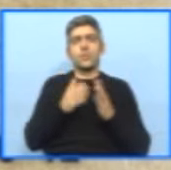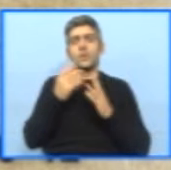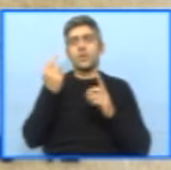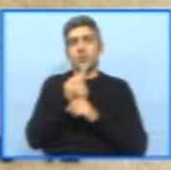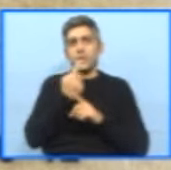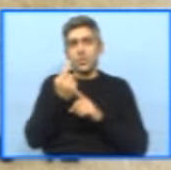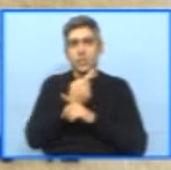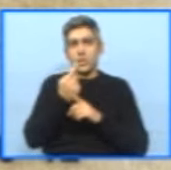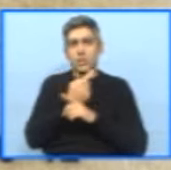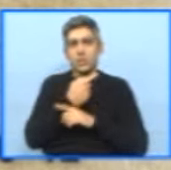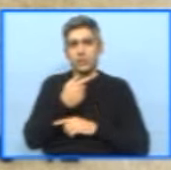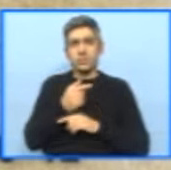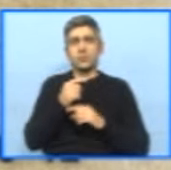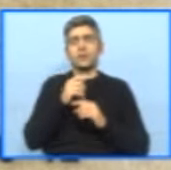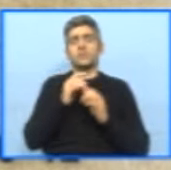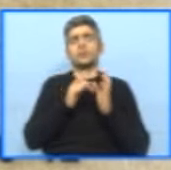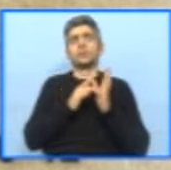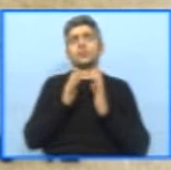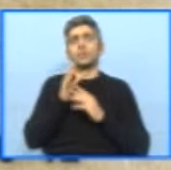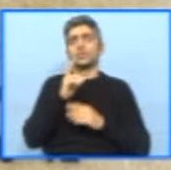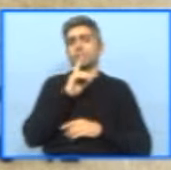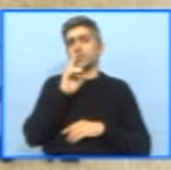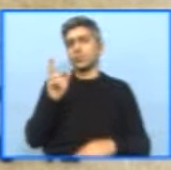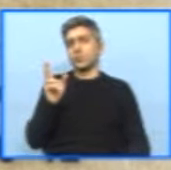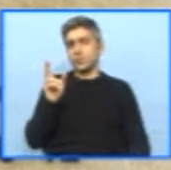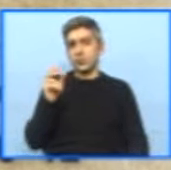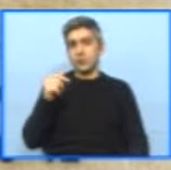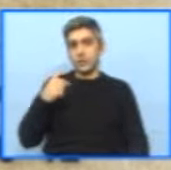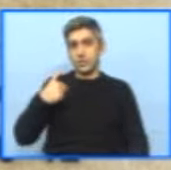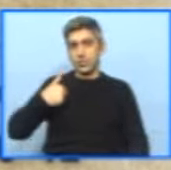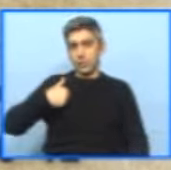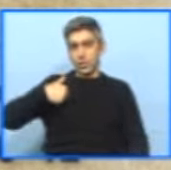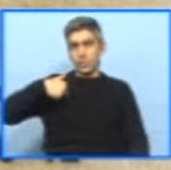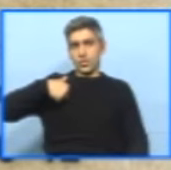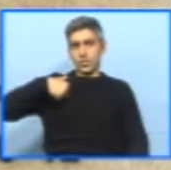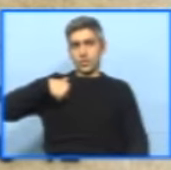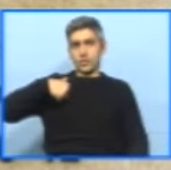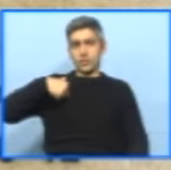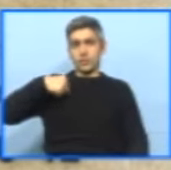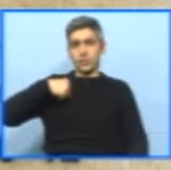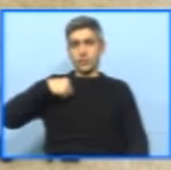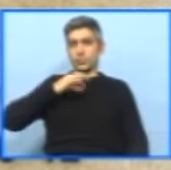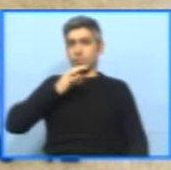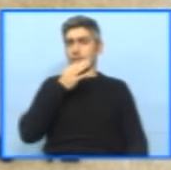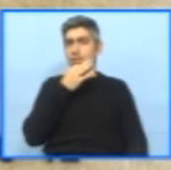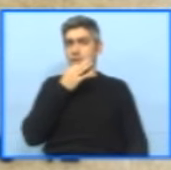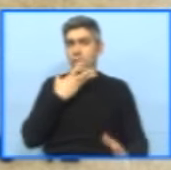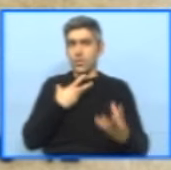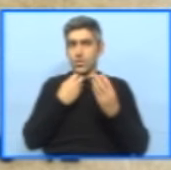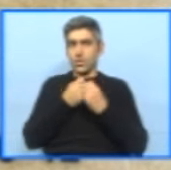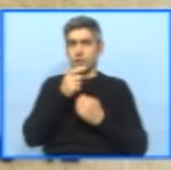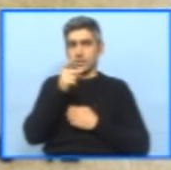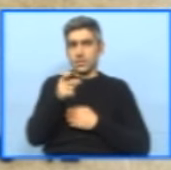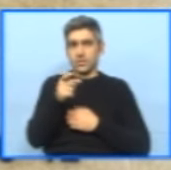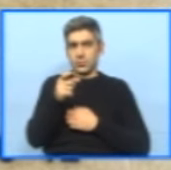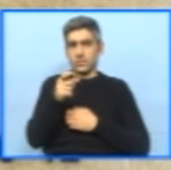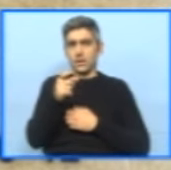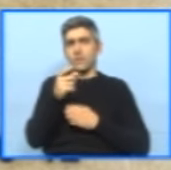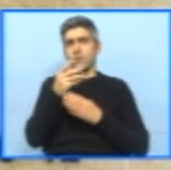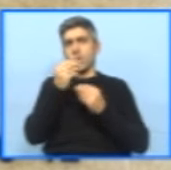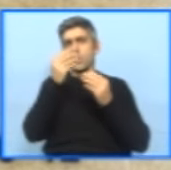coisas. Respondeu-lhe Jesus: Sou eu que estou a falar contigo.